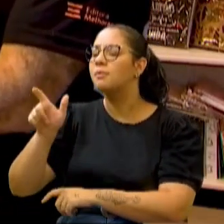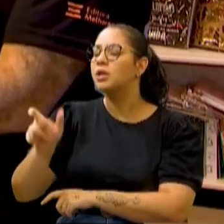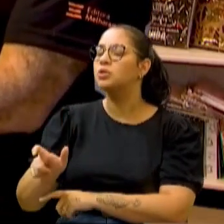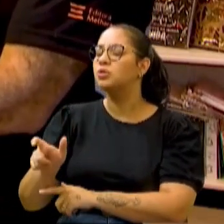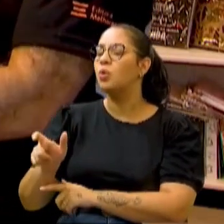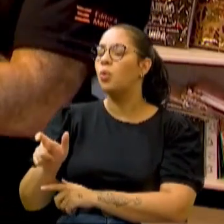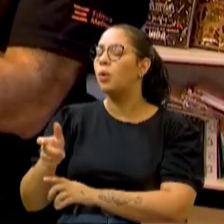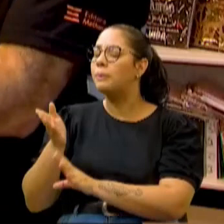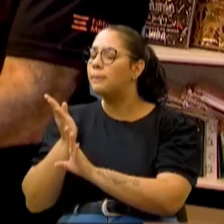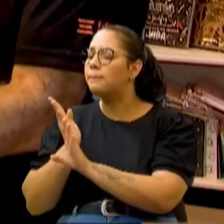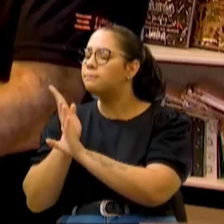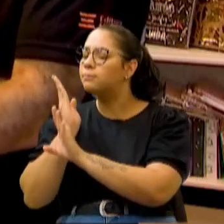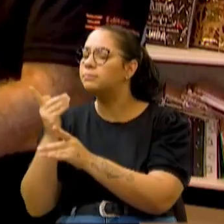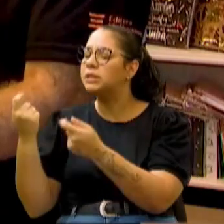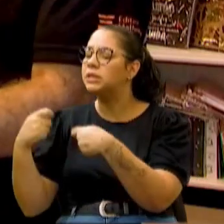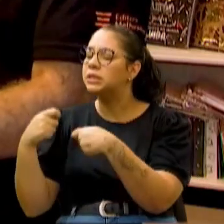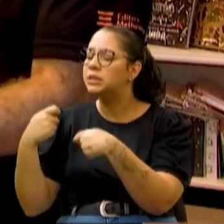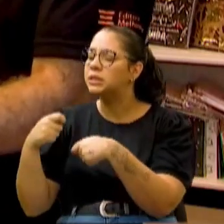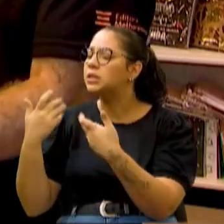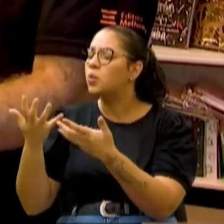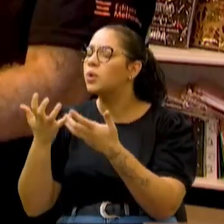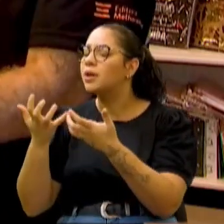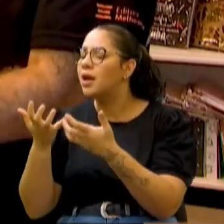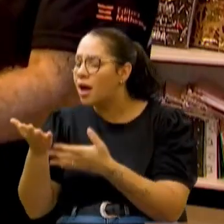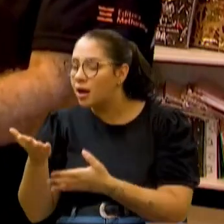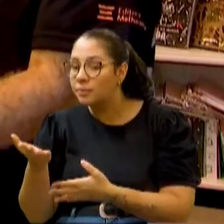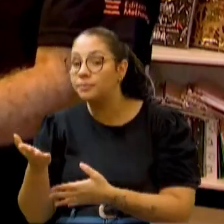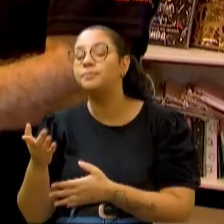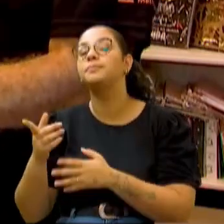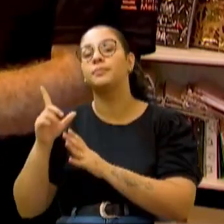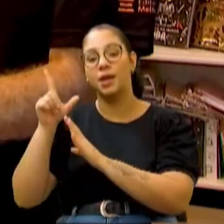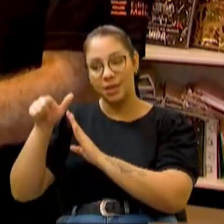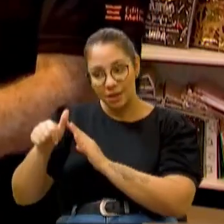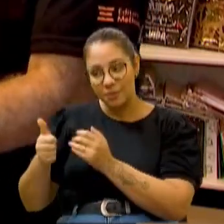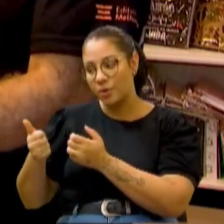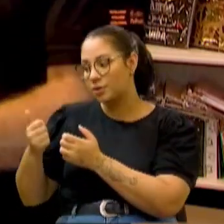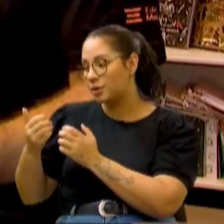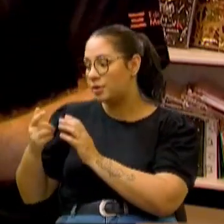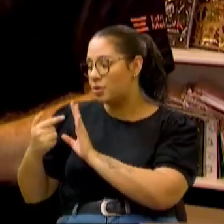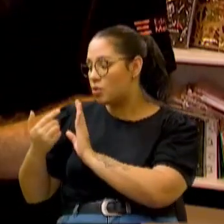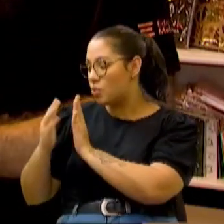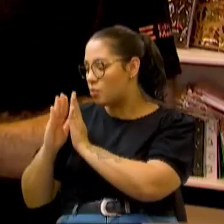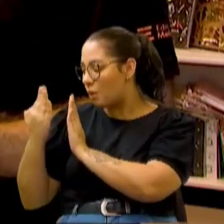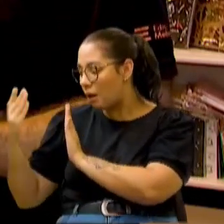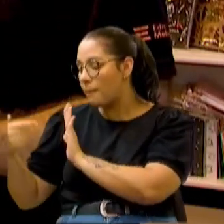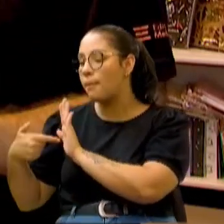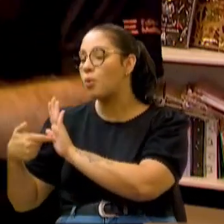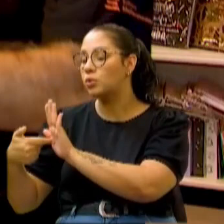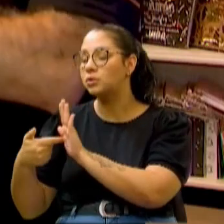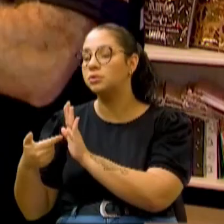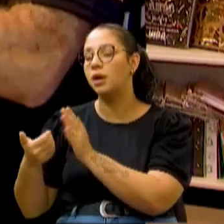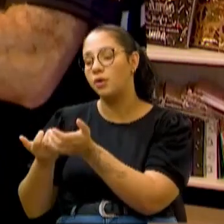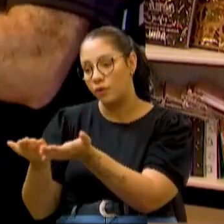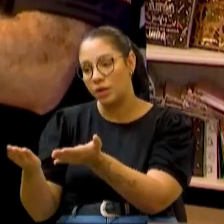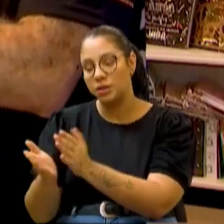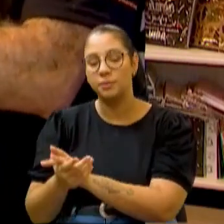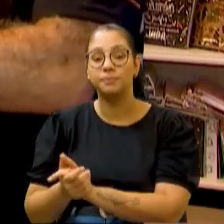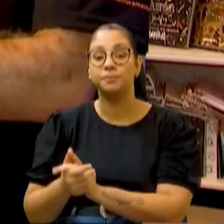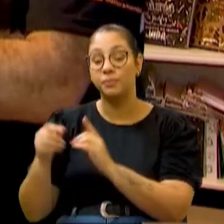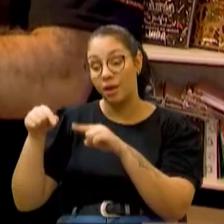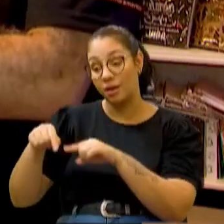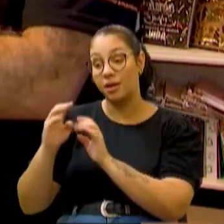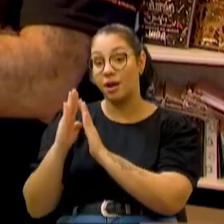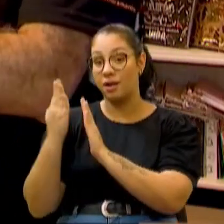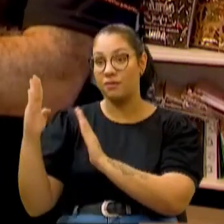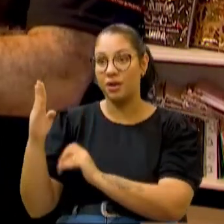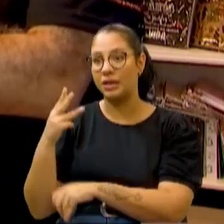precisamente o que ele descobrir precisamente o que ele precisa, o que ele quer e a partir daí oferecer o que a gente tem disponível. Aqui na livraria